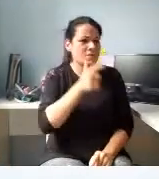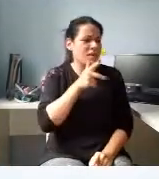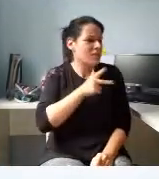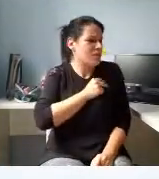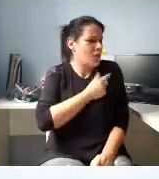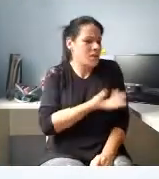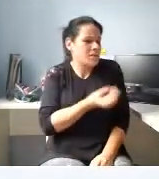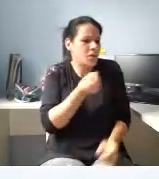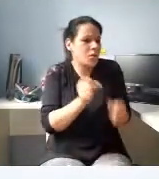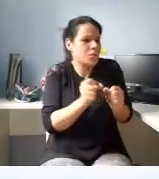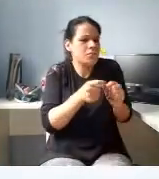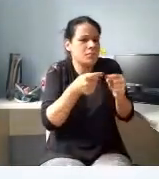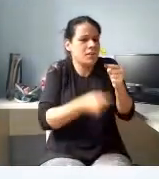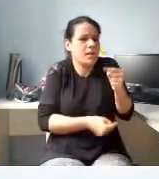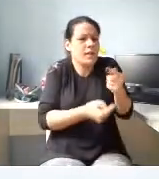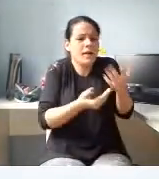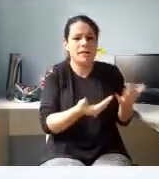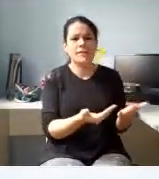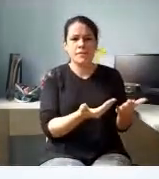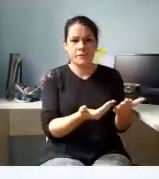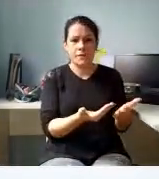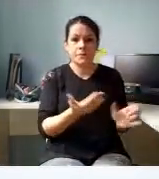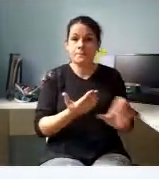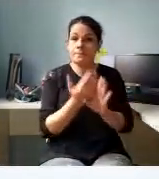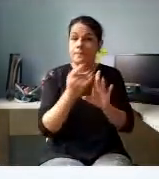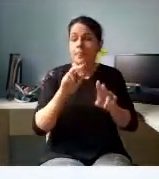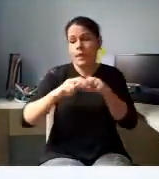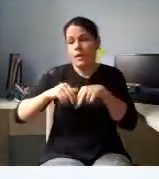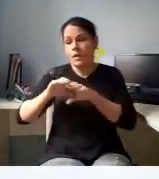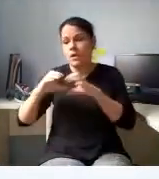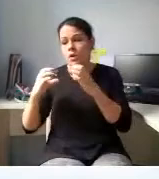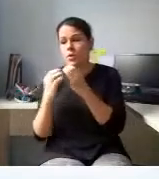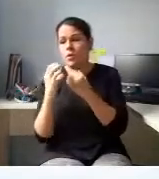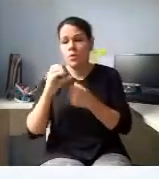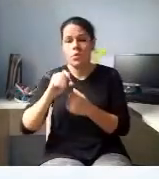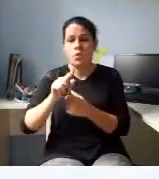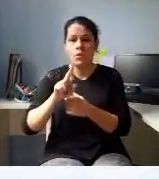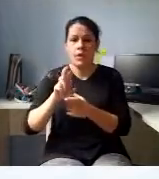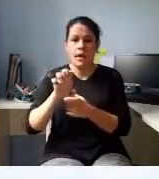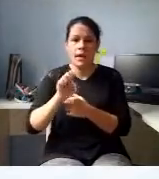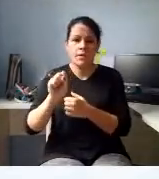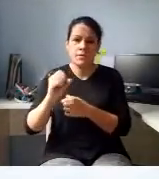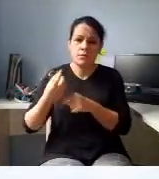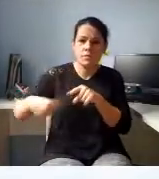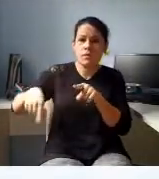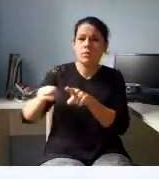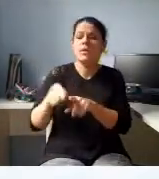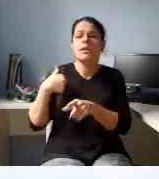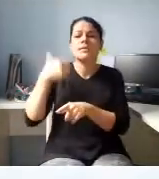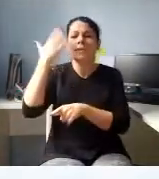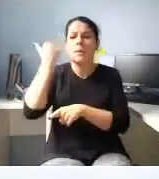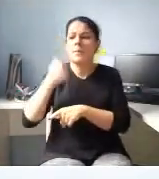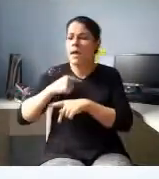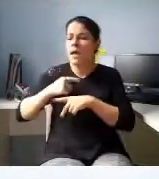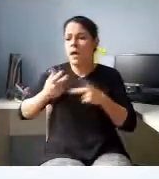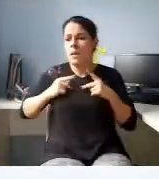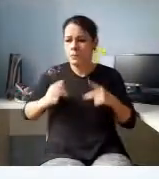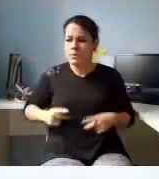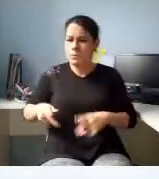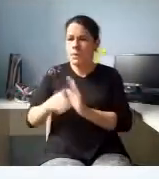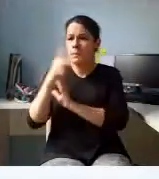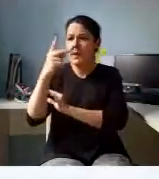sentido. E aí vamos ver o Congresso retornando, qual vai ser o posicionamento do Congresso em relação a isso, porque o Congresso também